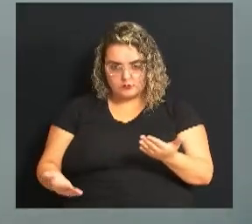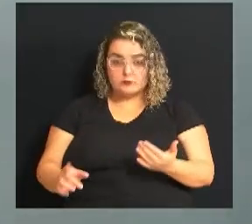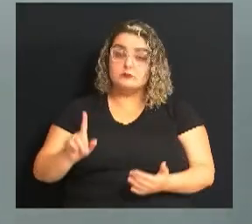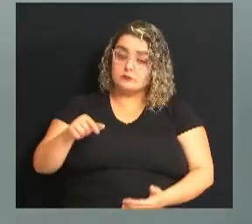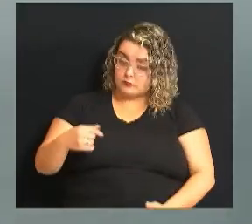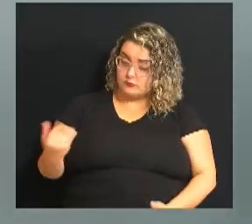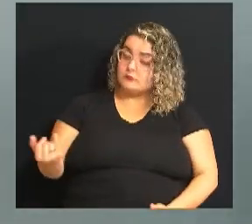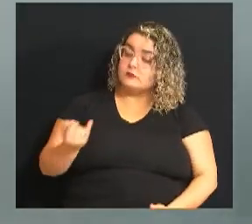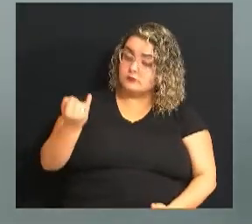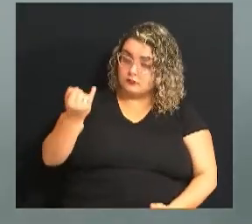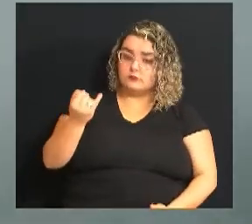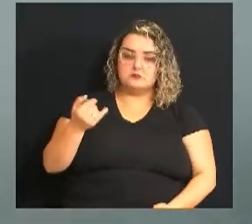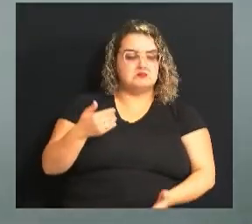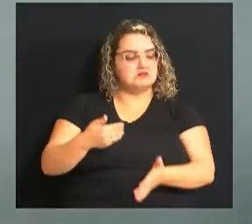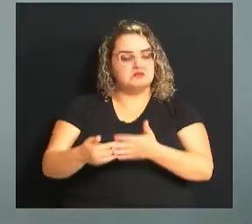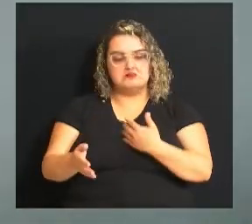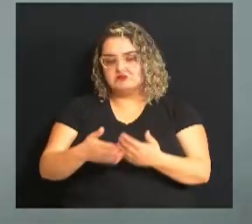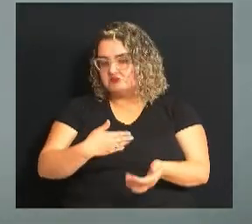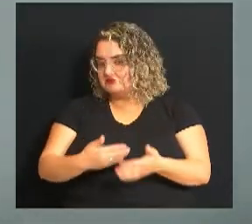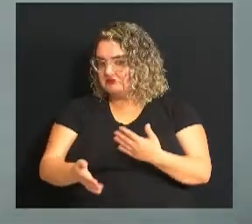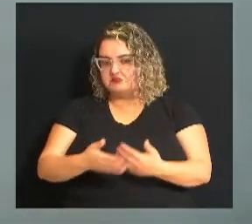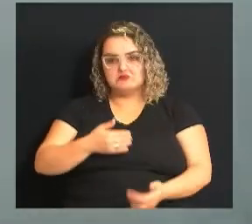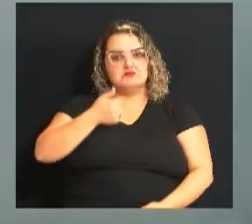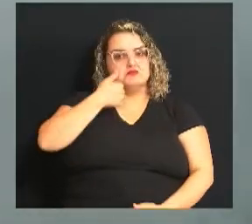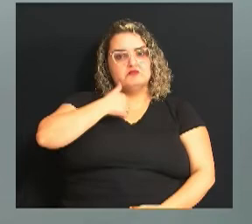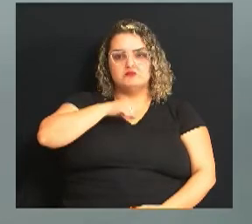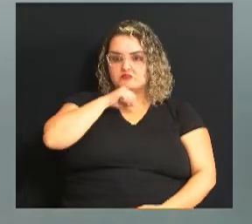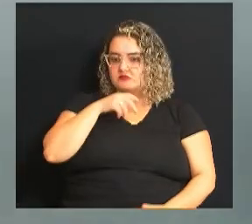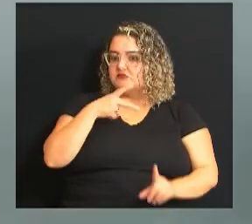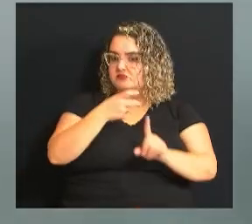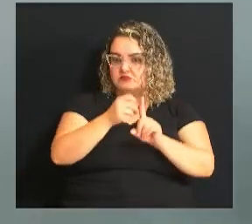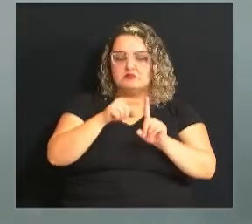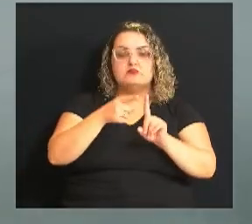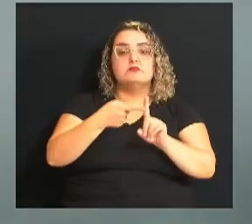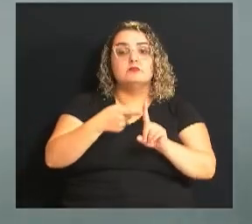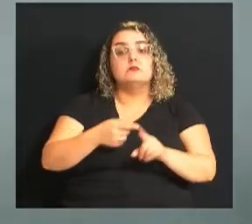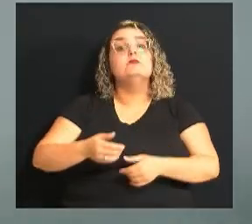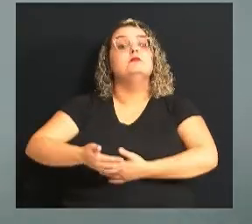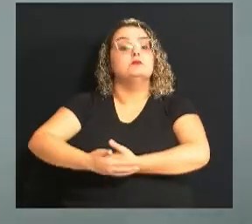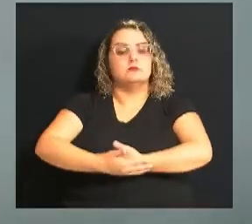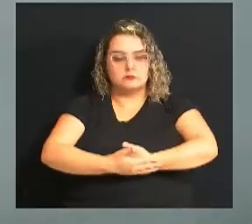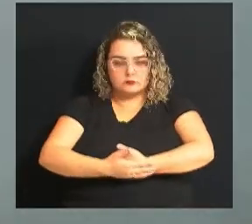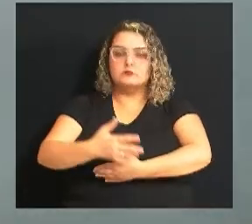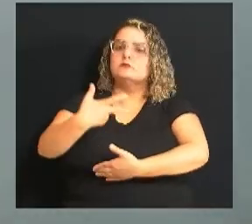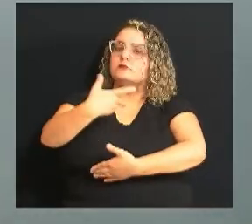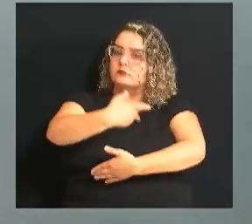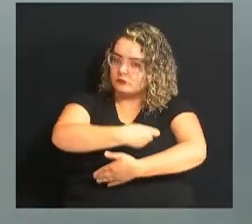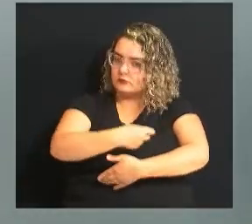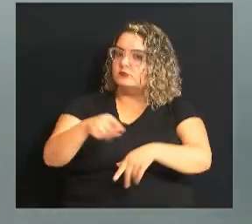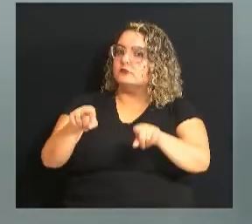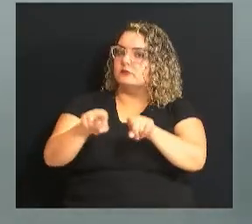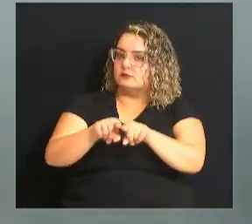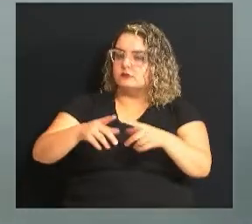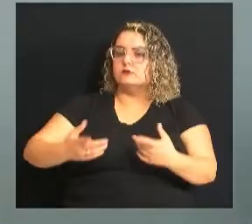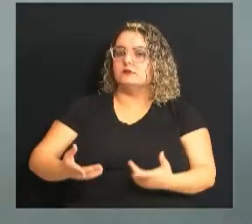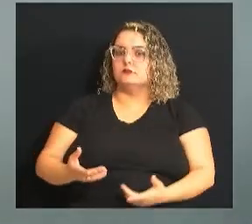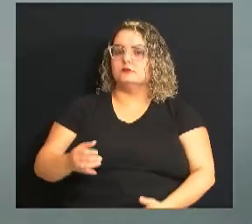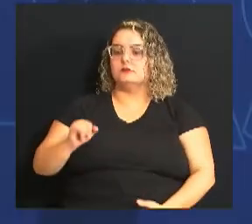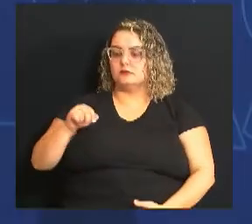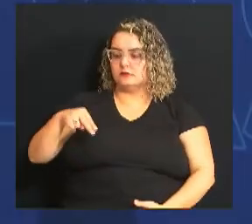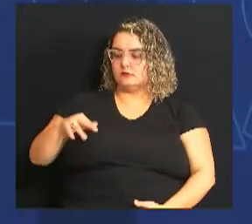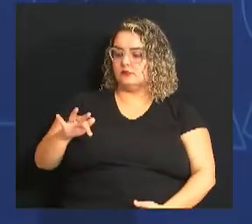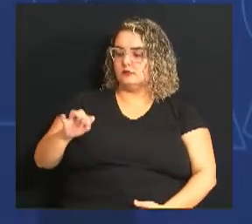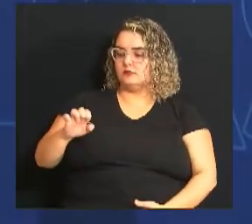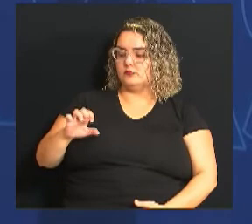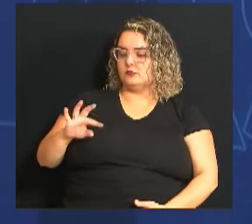que, independente da mãe ter tomado na gestação, que a criança também tome. A infectologista Raquel